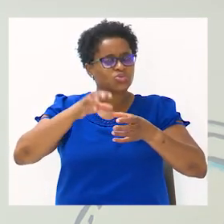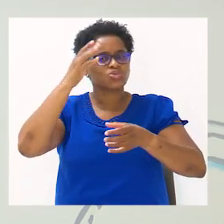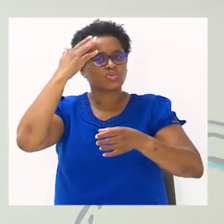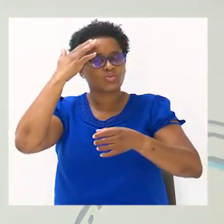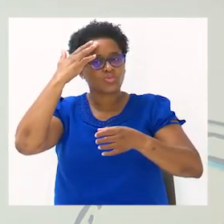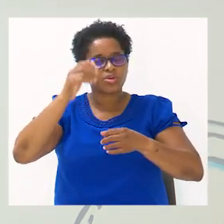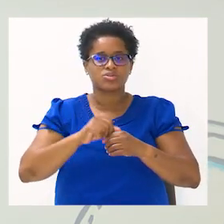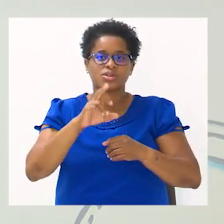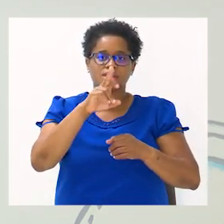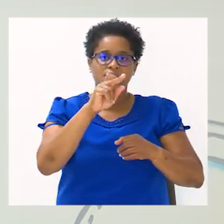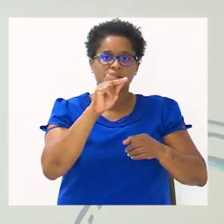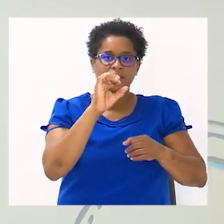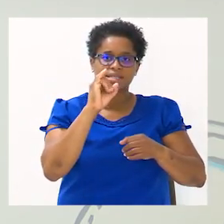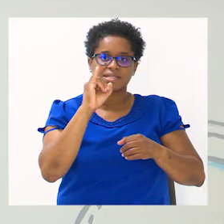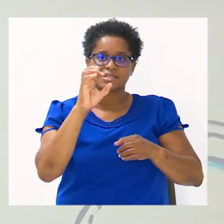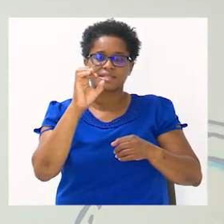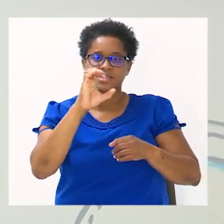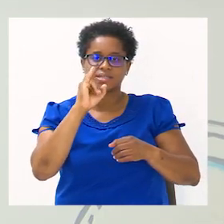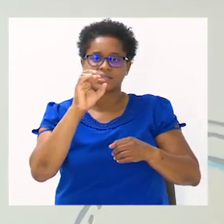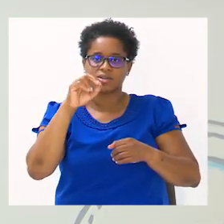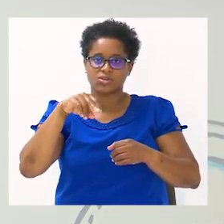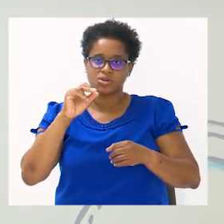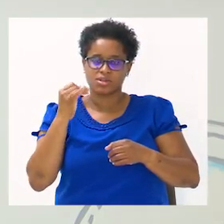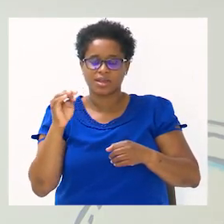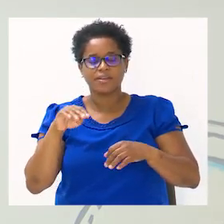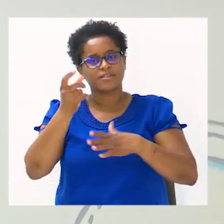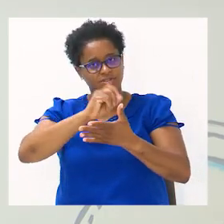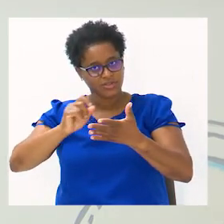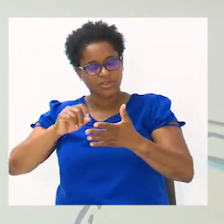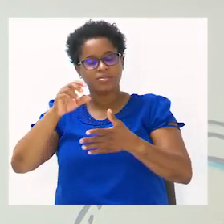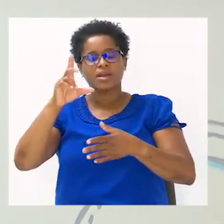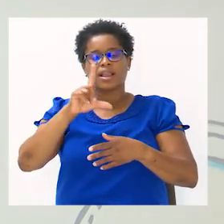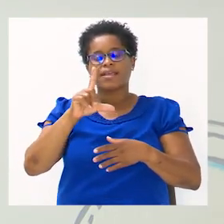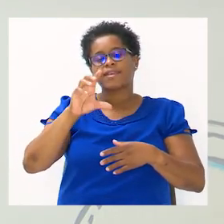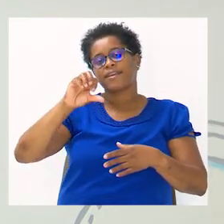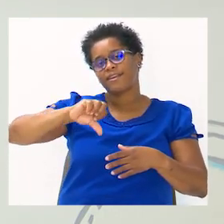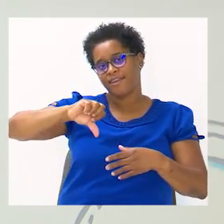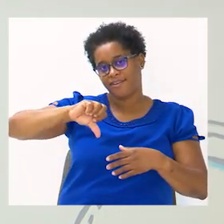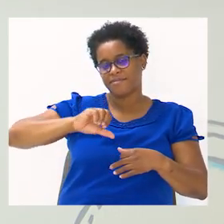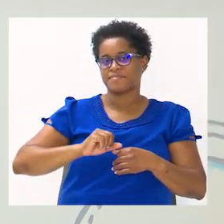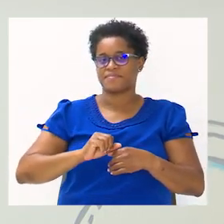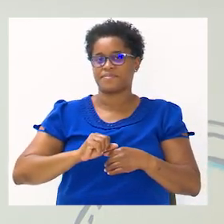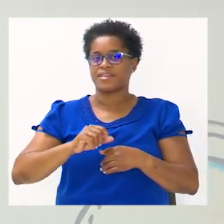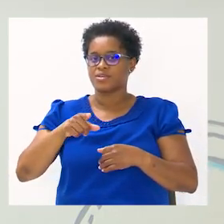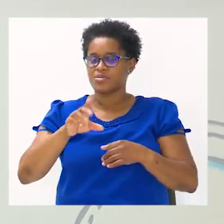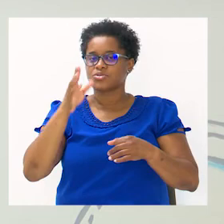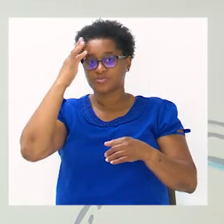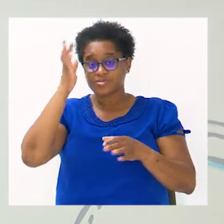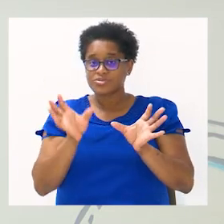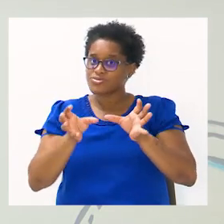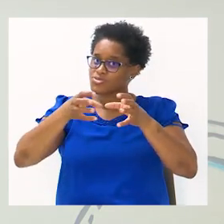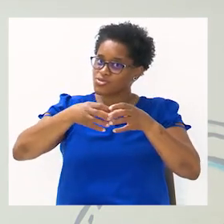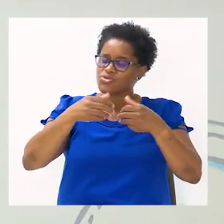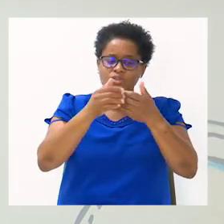números racionais, representado pela letra Q. Os elementos desse conjunto são